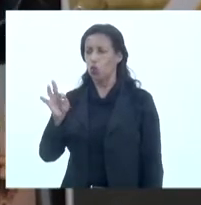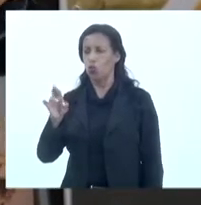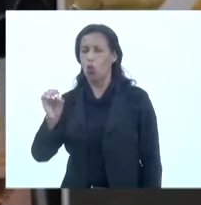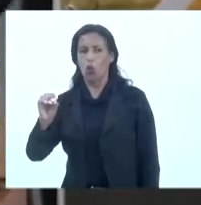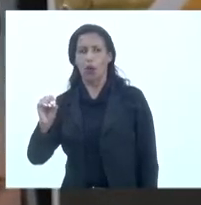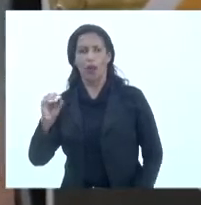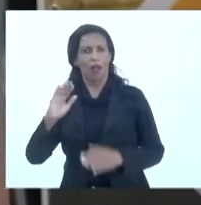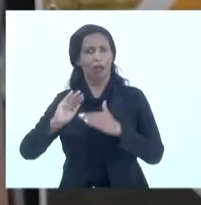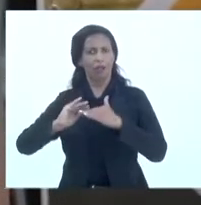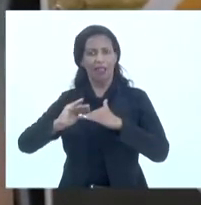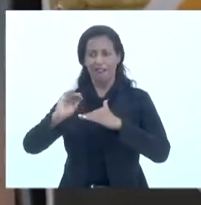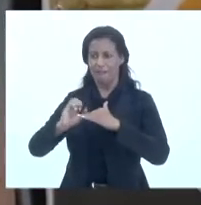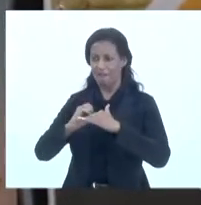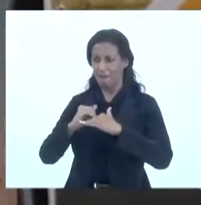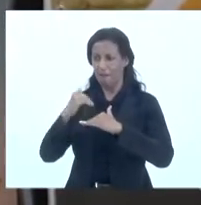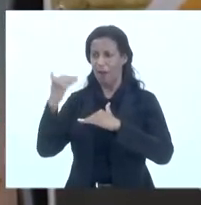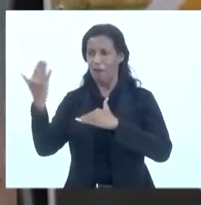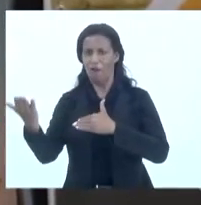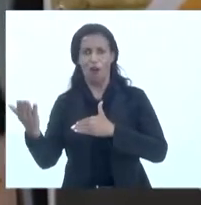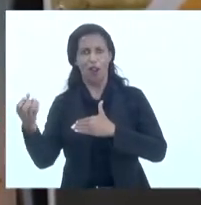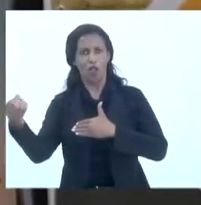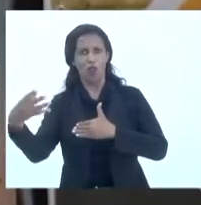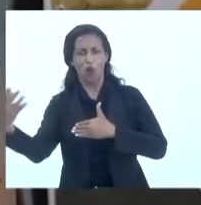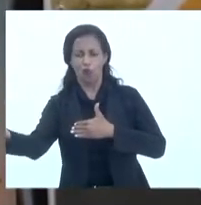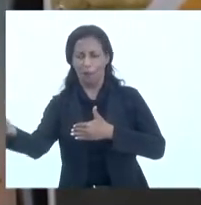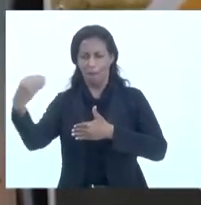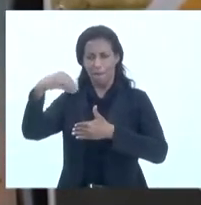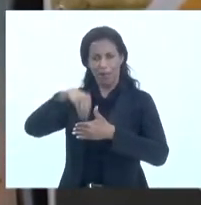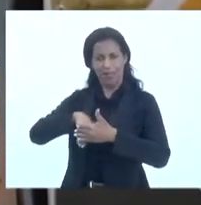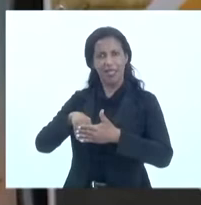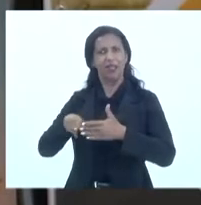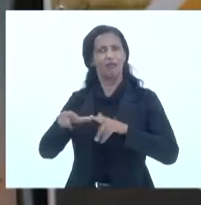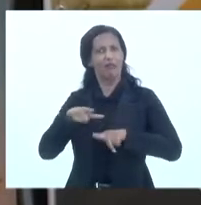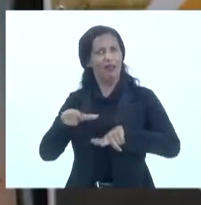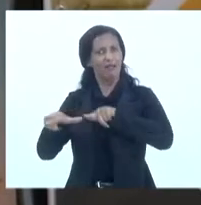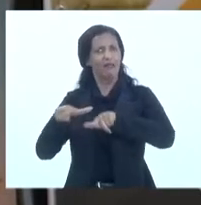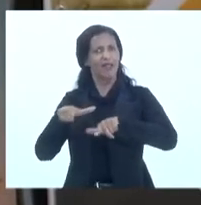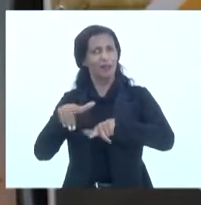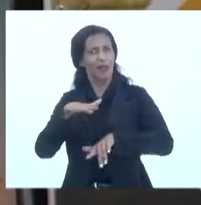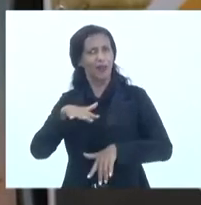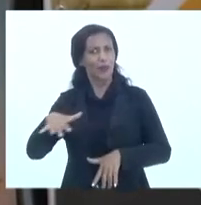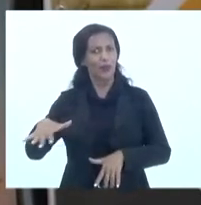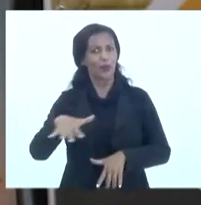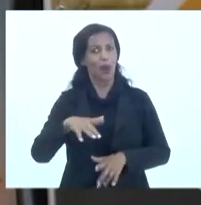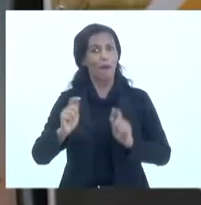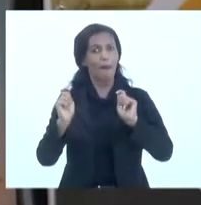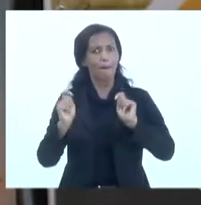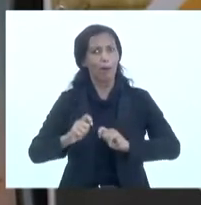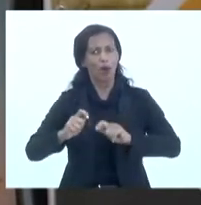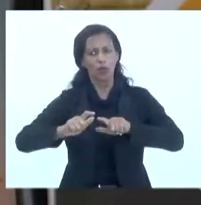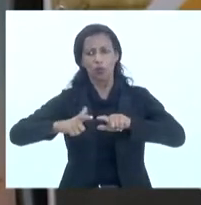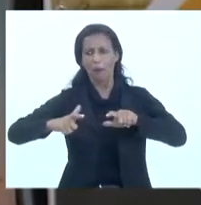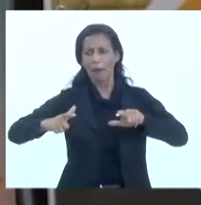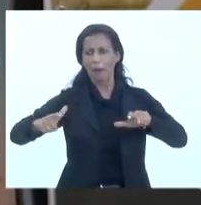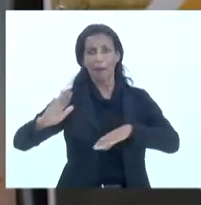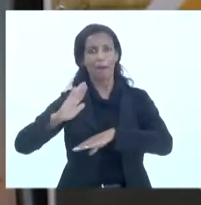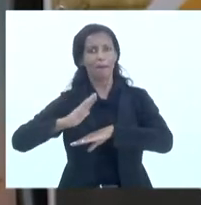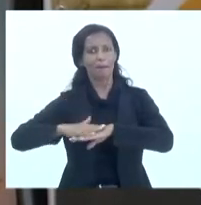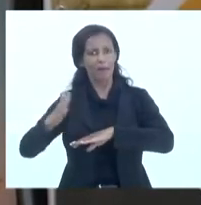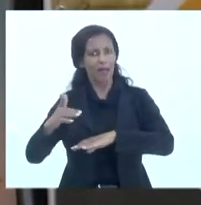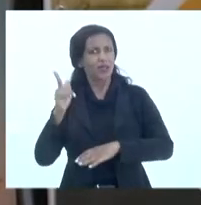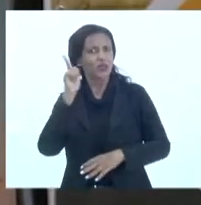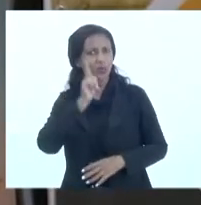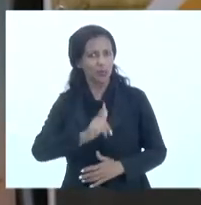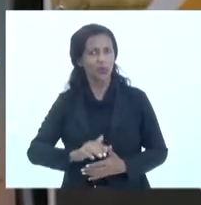fora, traz renda nova para a região, gera emprego formal na região, mas ainda pode crescer muito, a gente ainda pode encadear